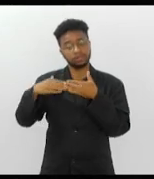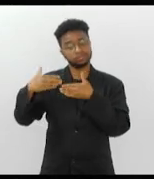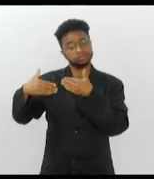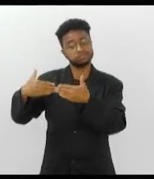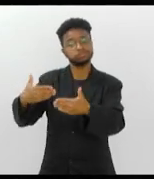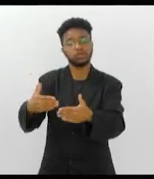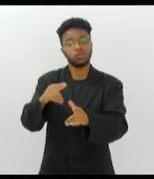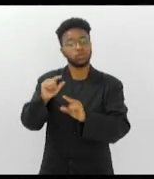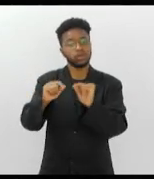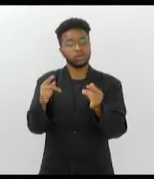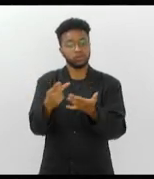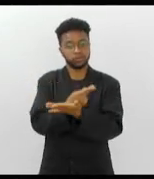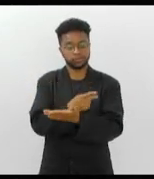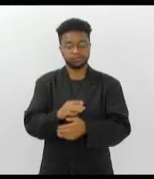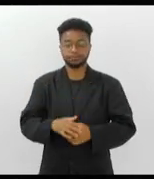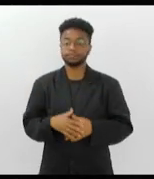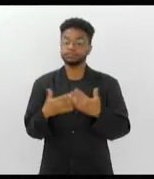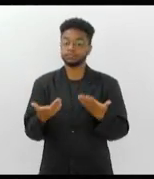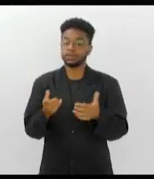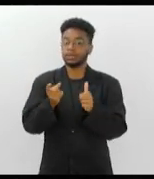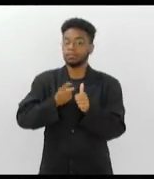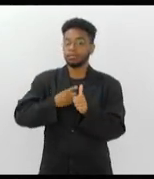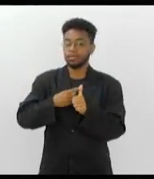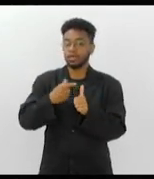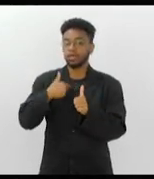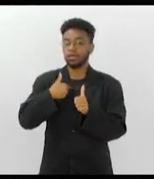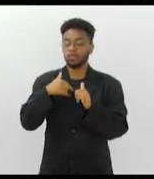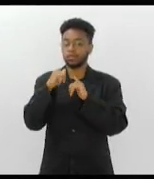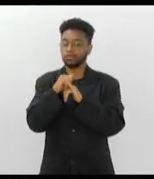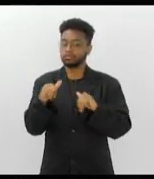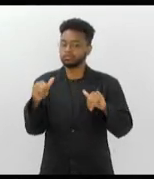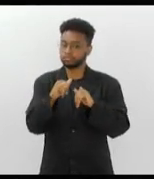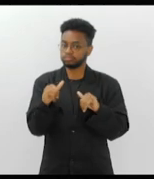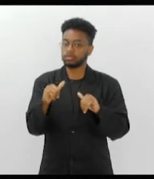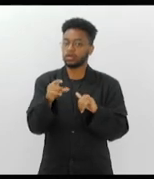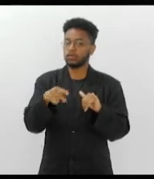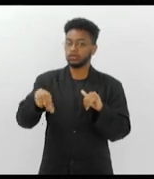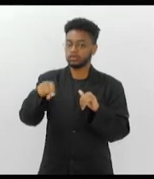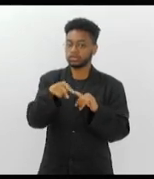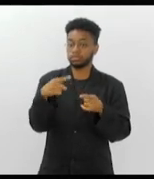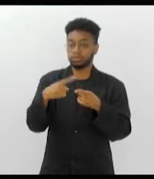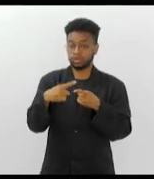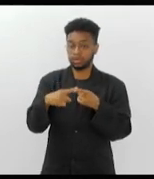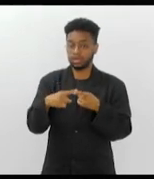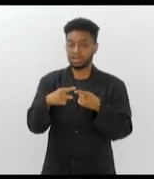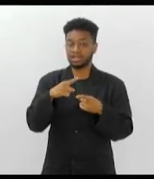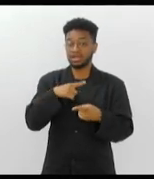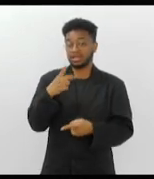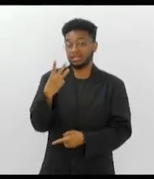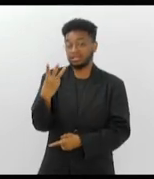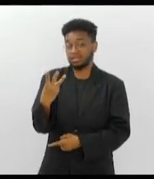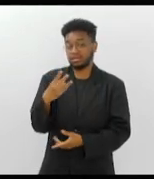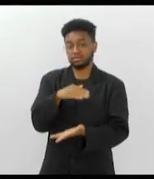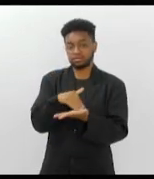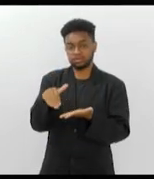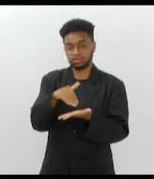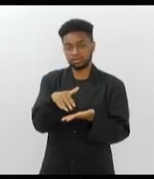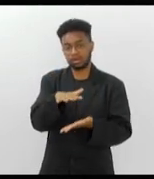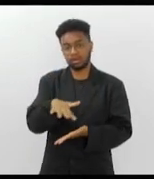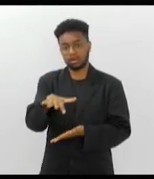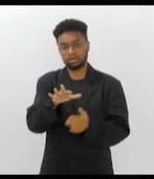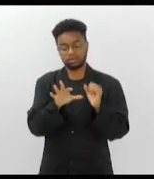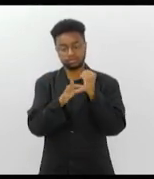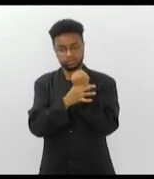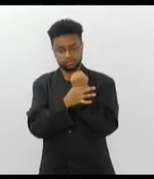Então, primeiro, queria chamar a atenção que, apesar de 3 secretarias na área de